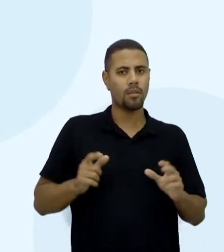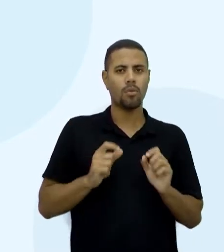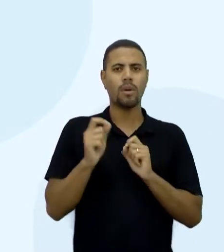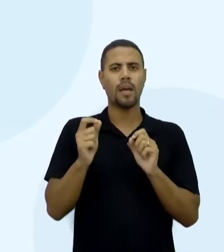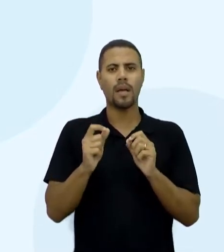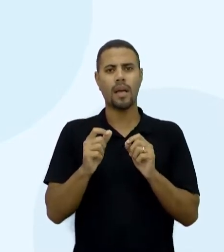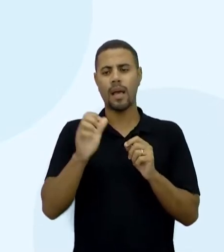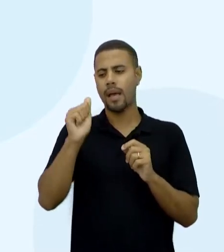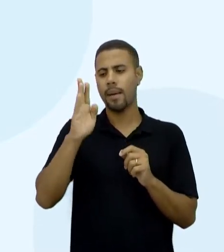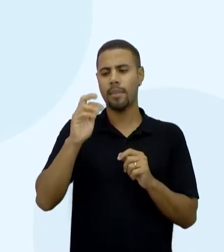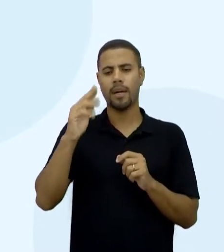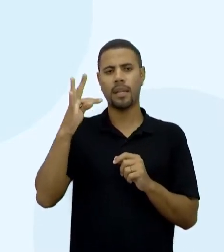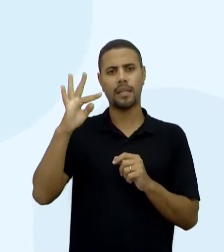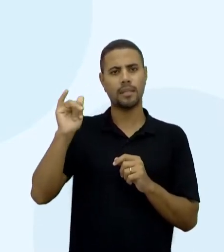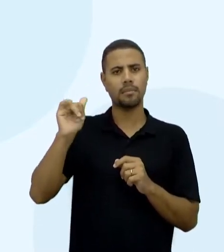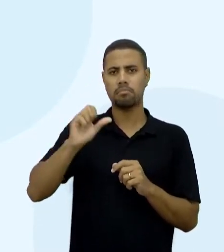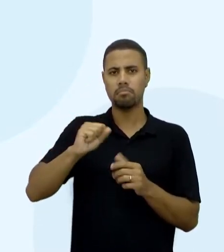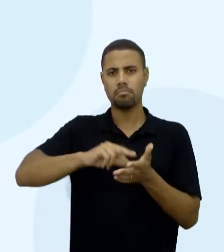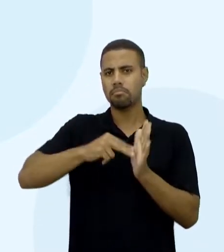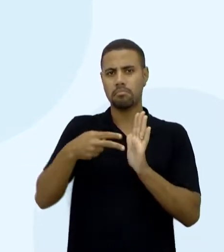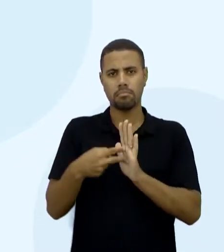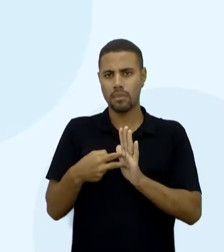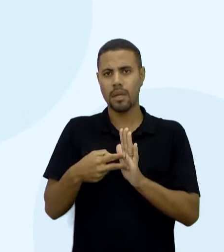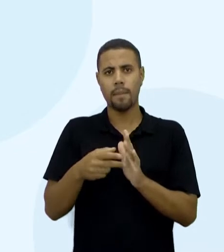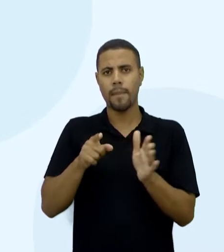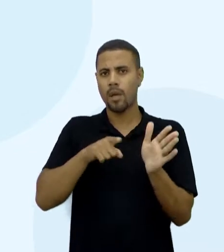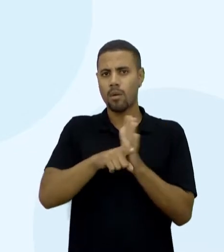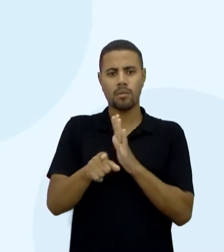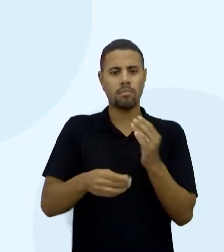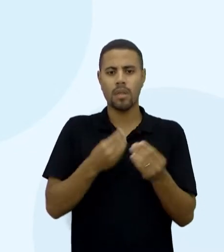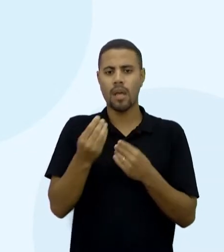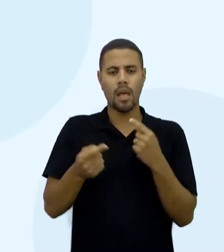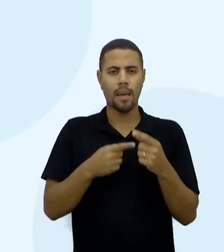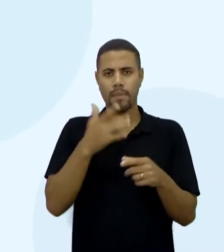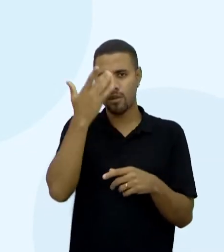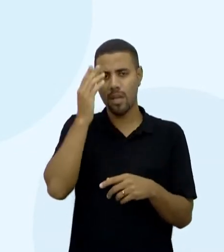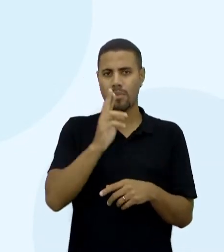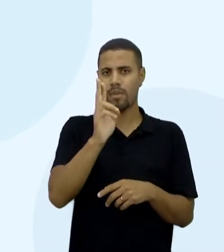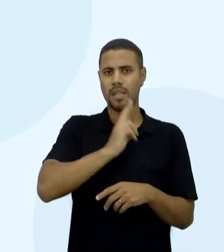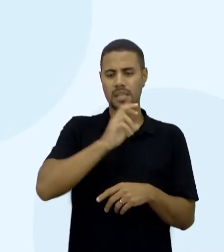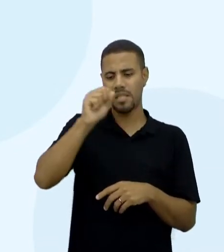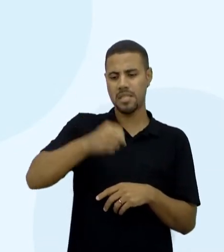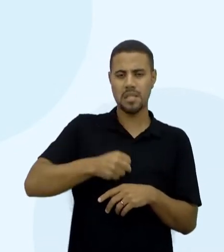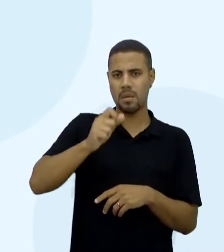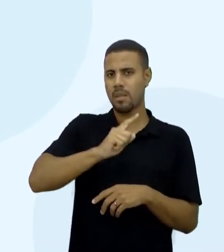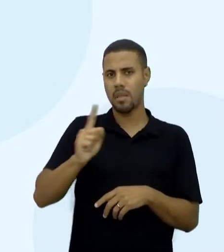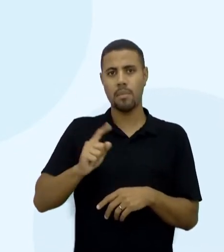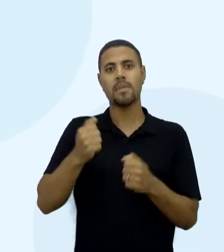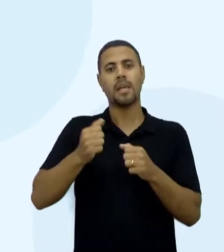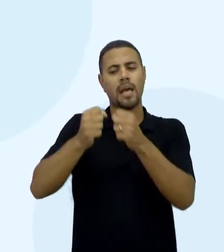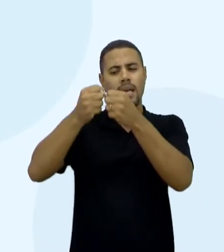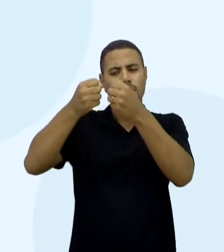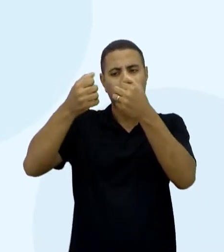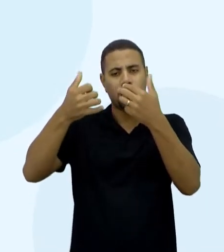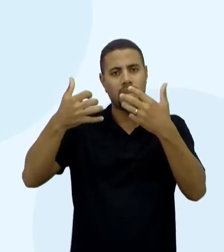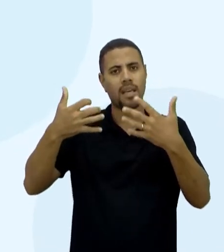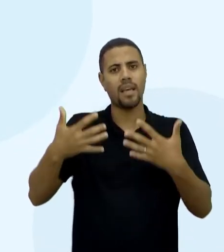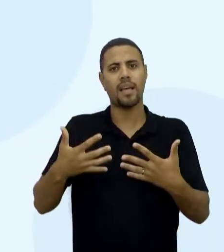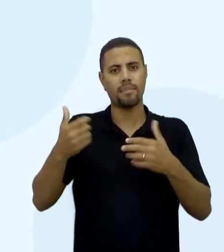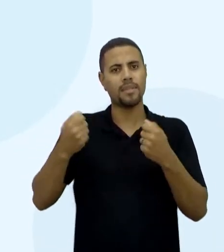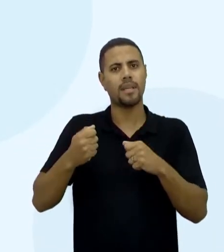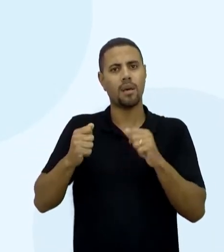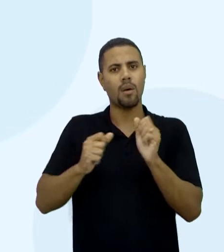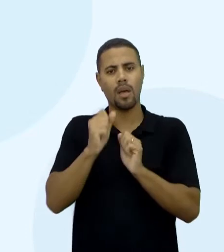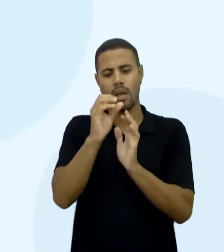são perguntas abertas? São aquelas que não tem como aí o entrevistado responder sim ou não. Ele precisa